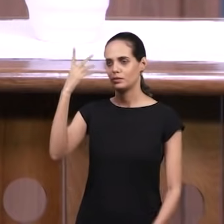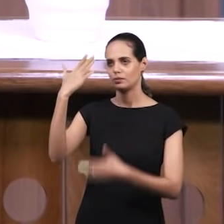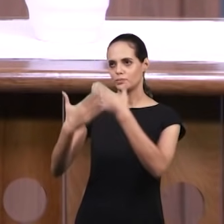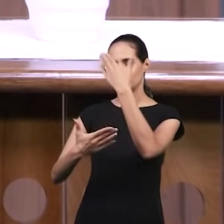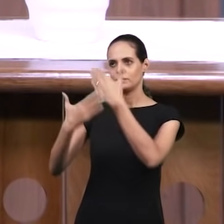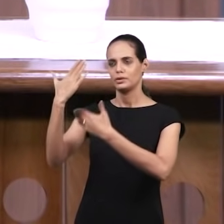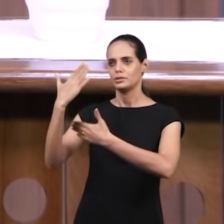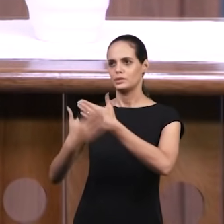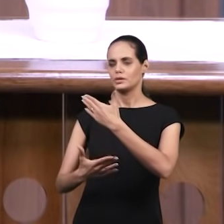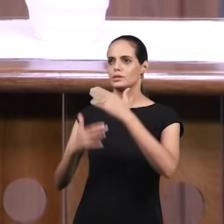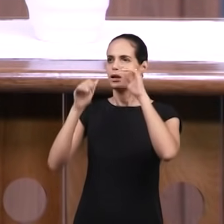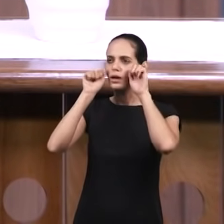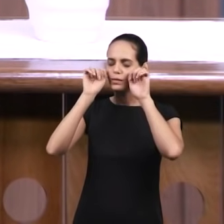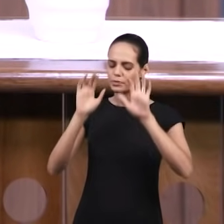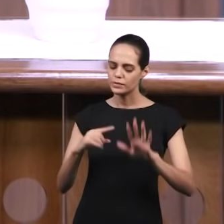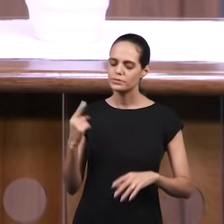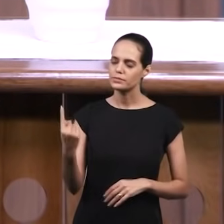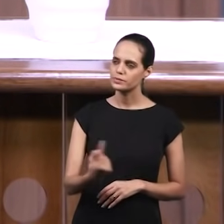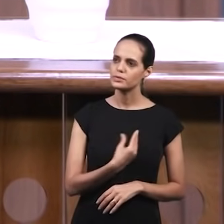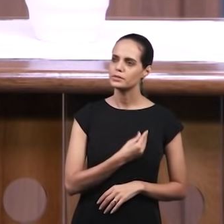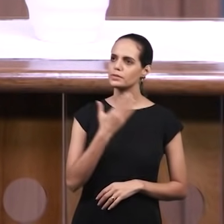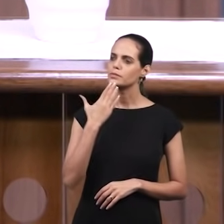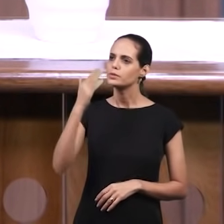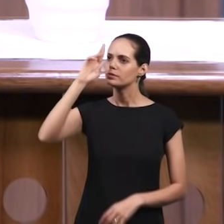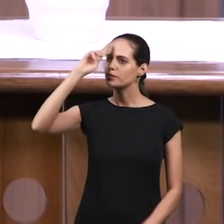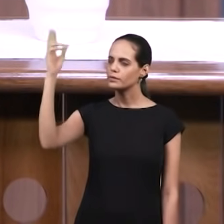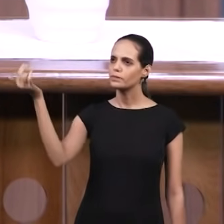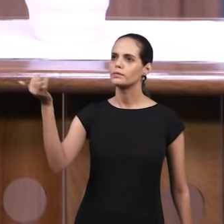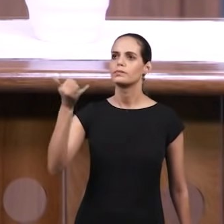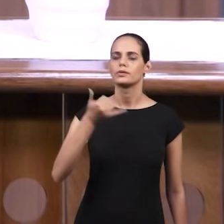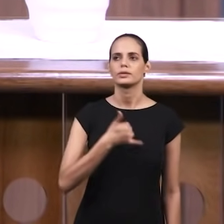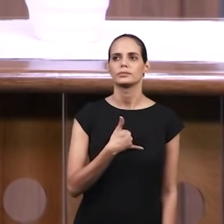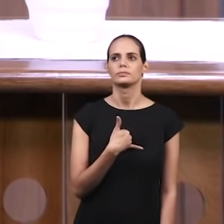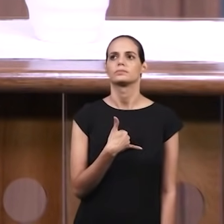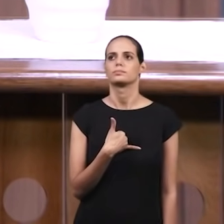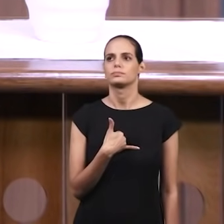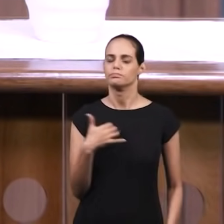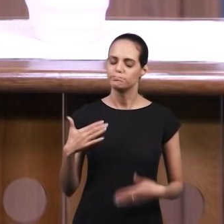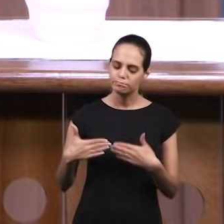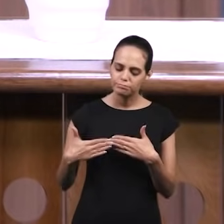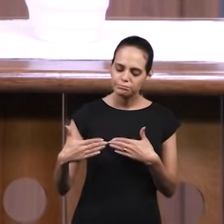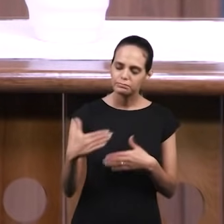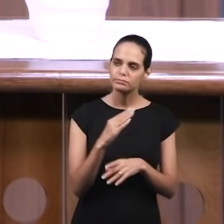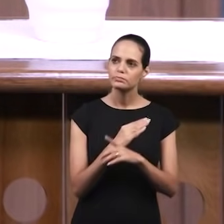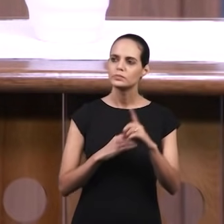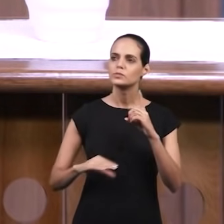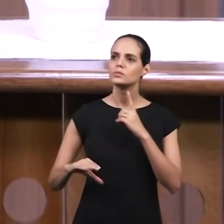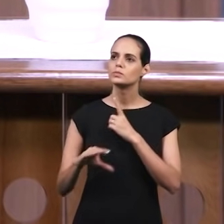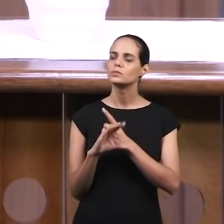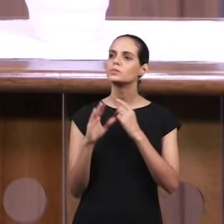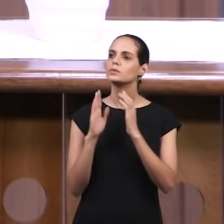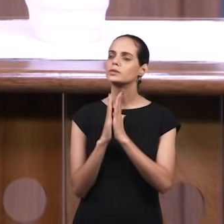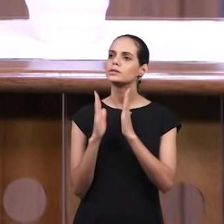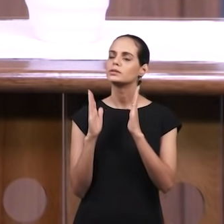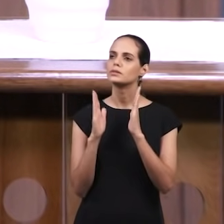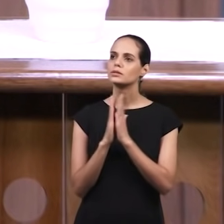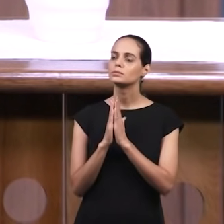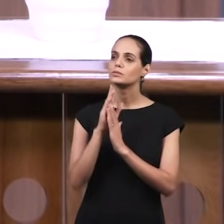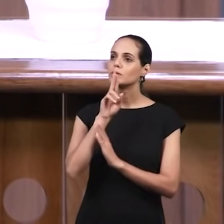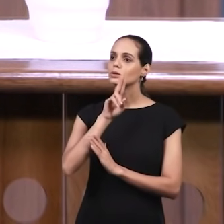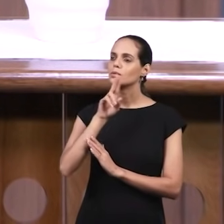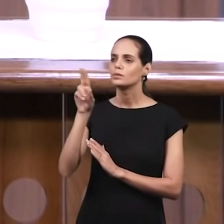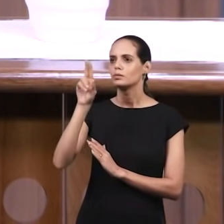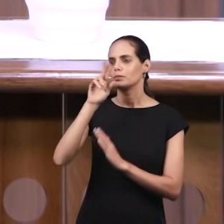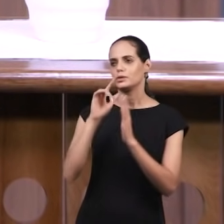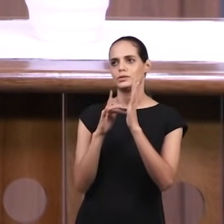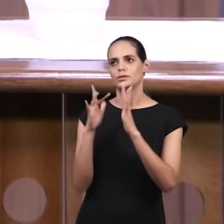Tua presença. Nos abençoa, Pai, pedimos e fala ao nosso coração. Ao longo desse culto, é a oração que nós